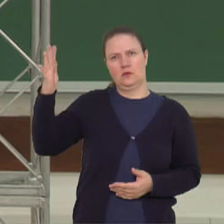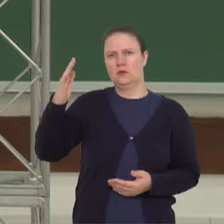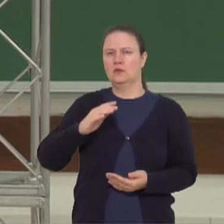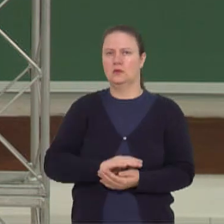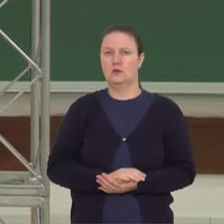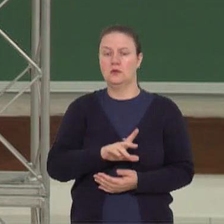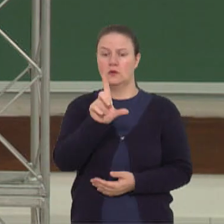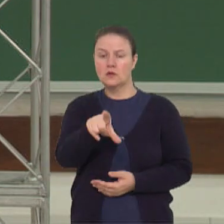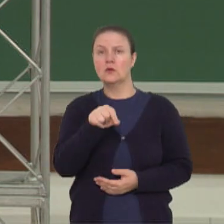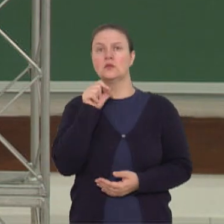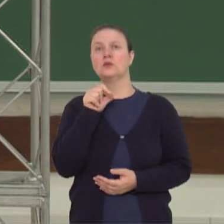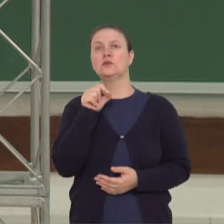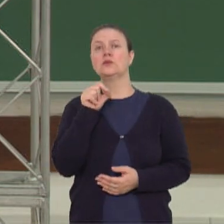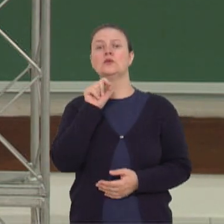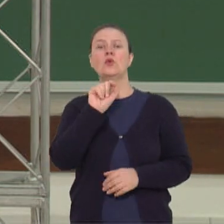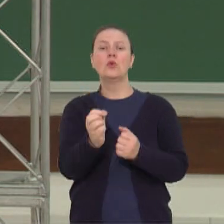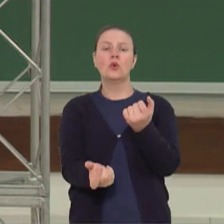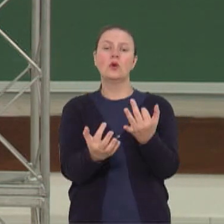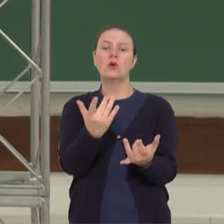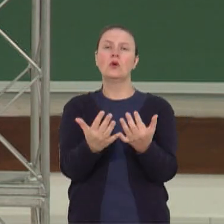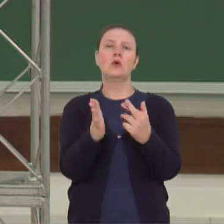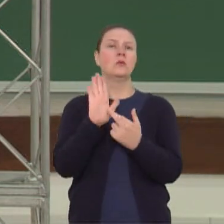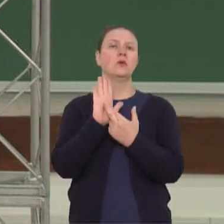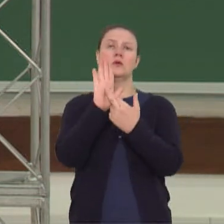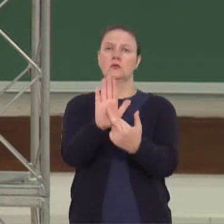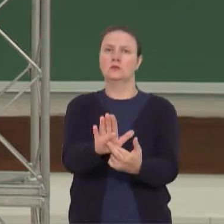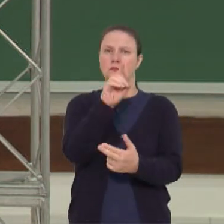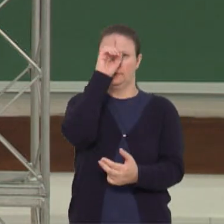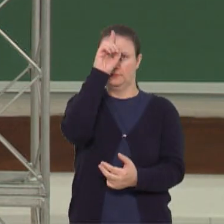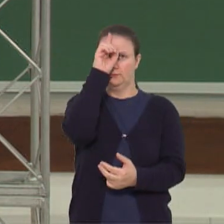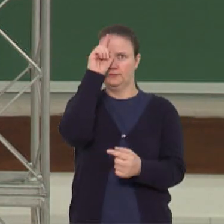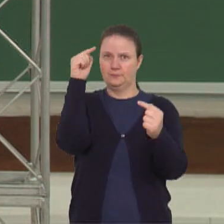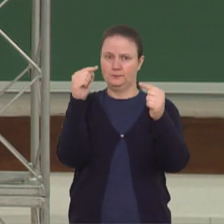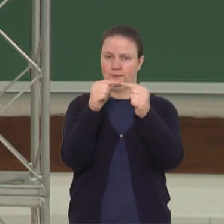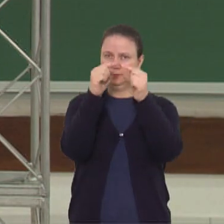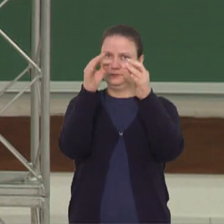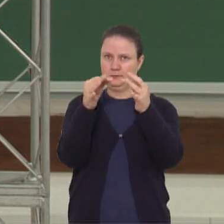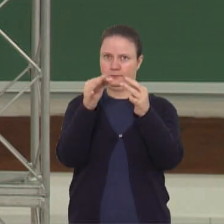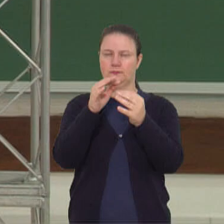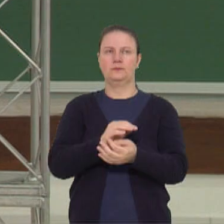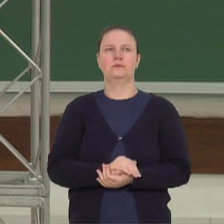ele escolheu o fogo para representar essa ideia.